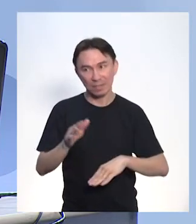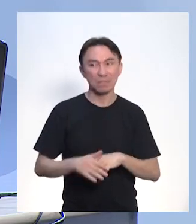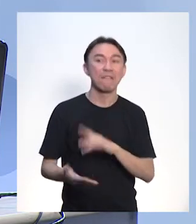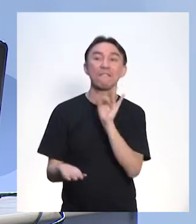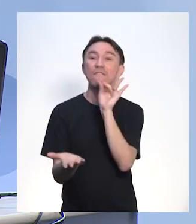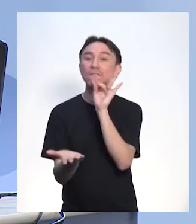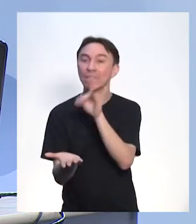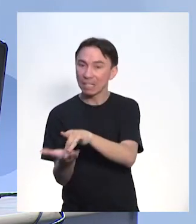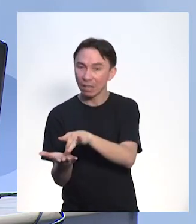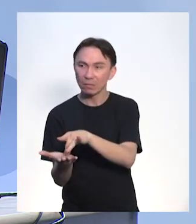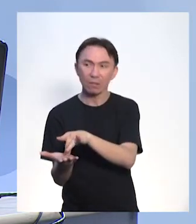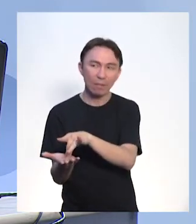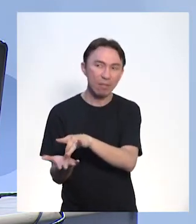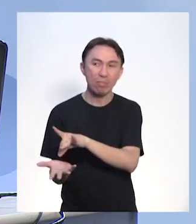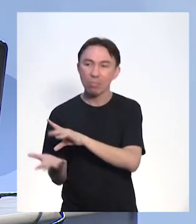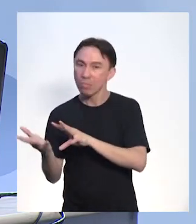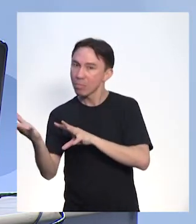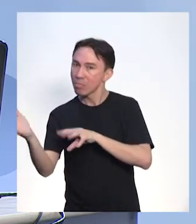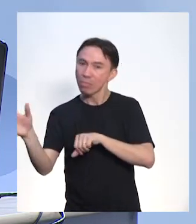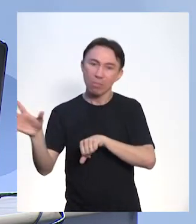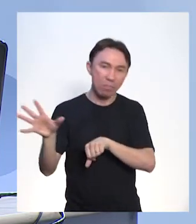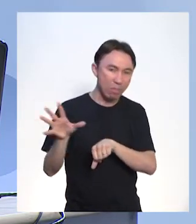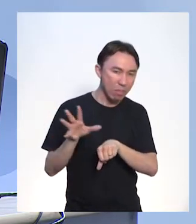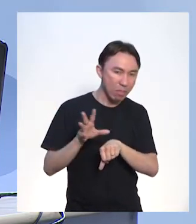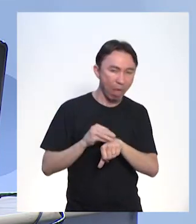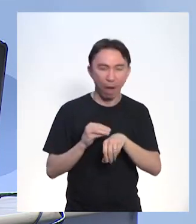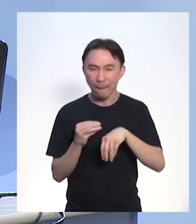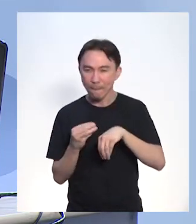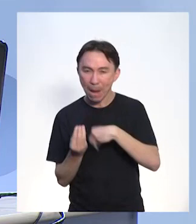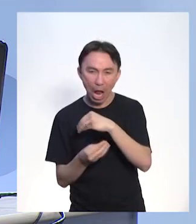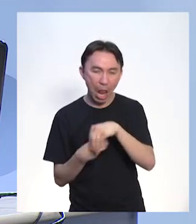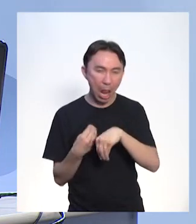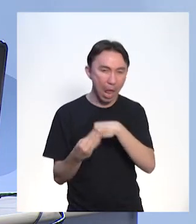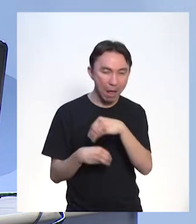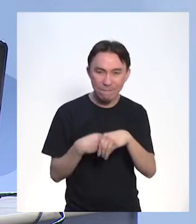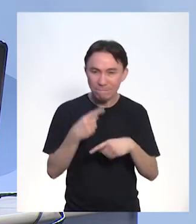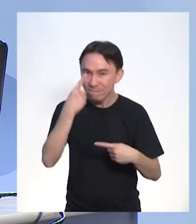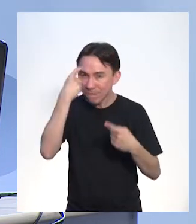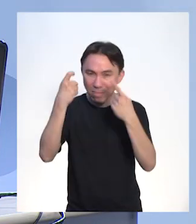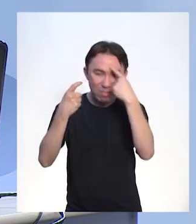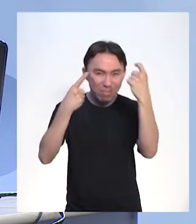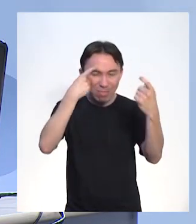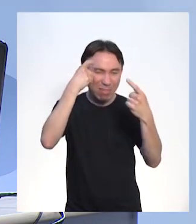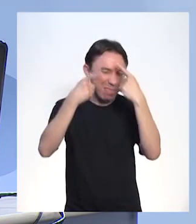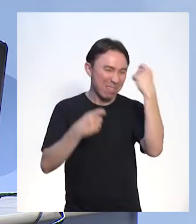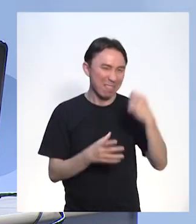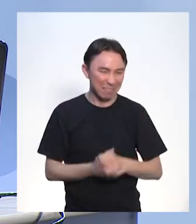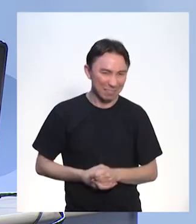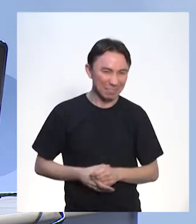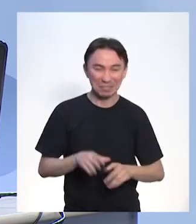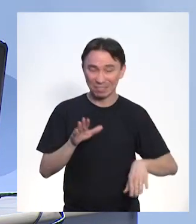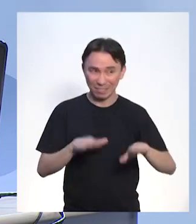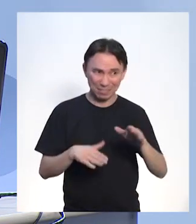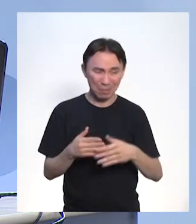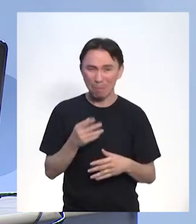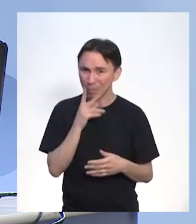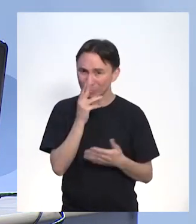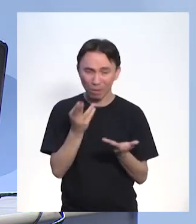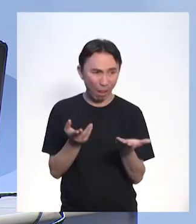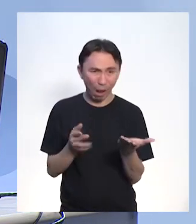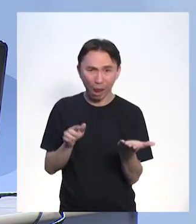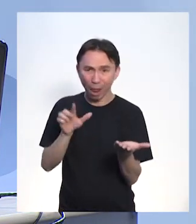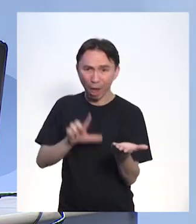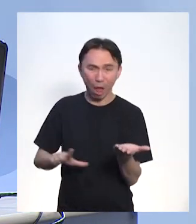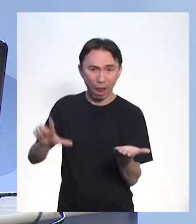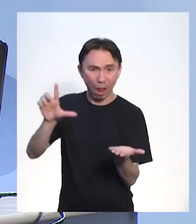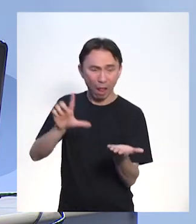faz? Ela constrói um bom argumento e aí ficam aquelas teorias loucas que a gente vê por aí, que às vezes a gente pega uma coisa óbvia